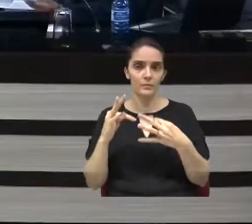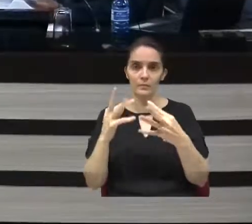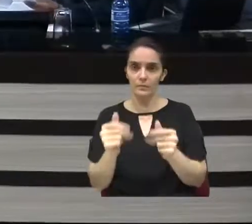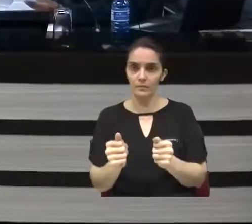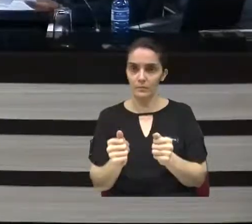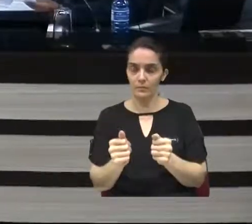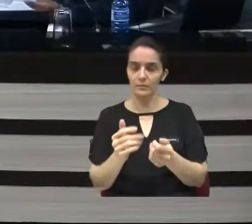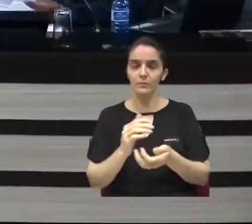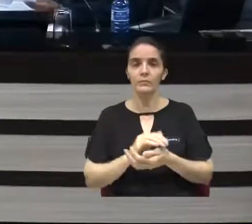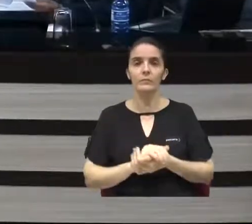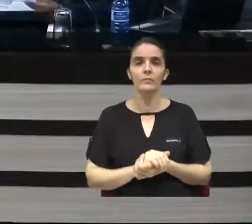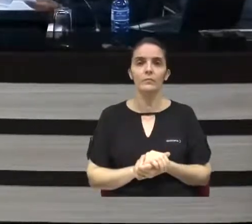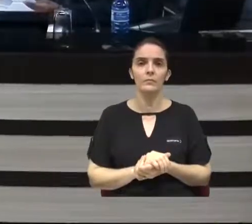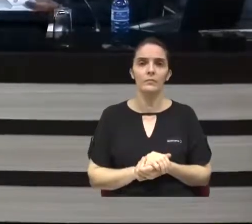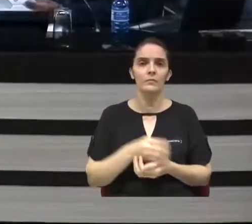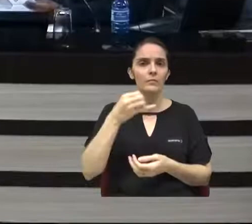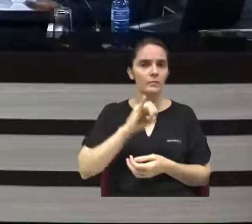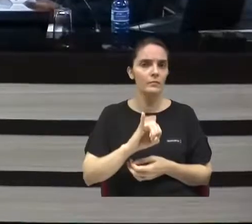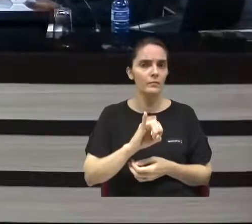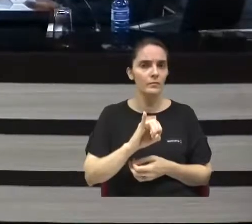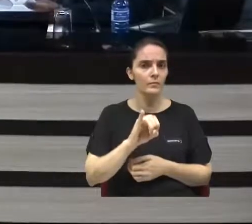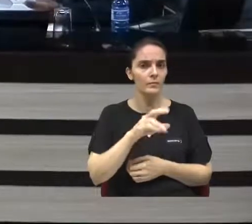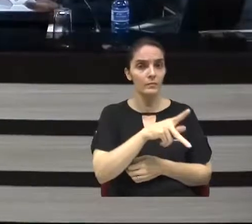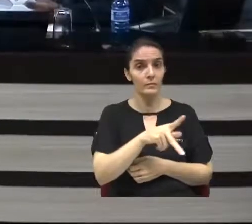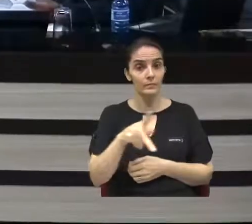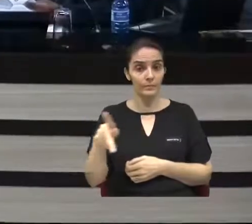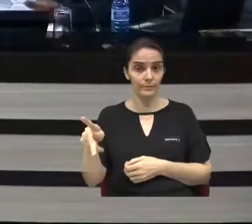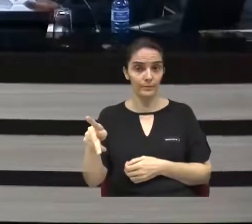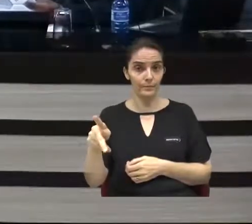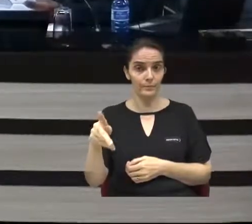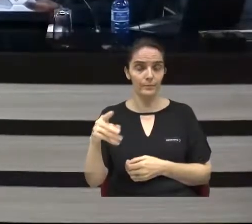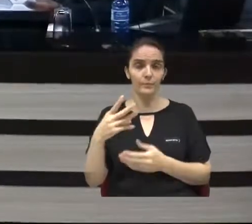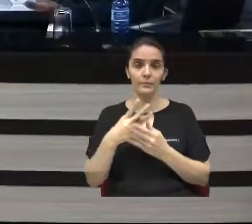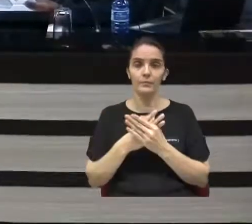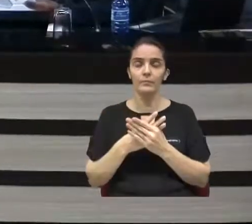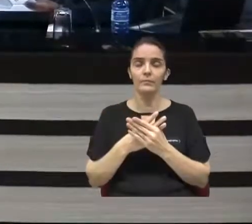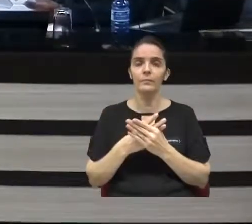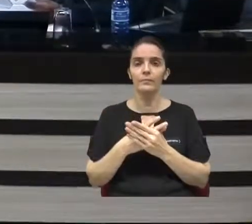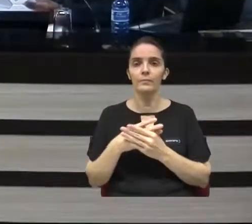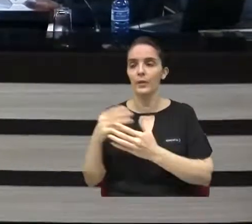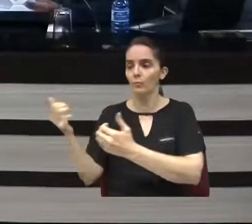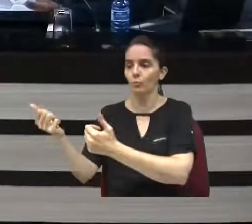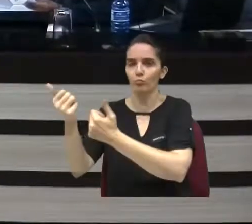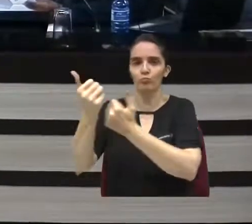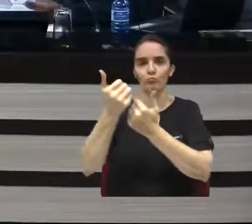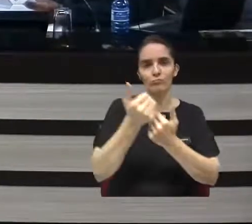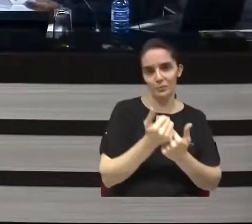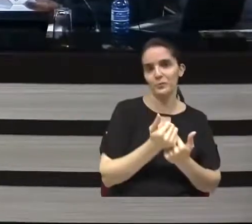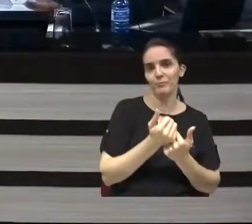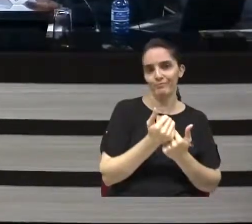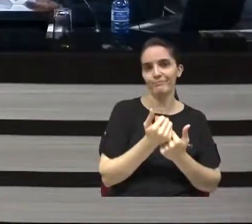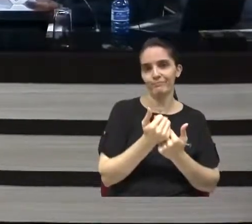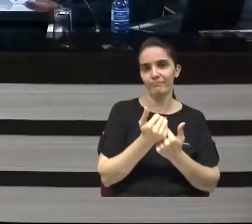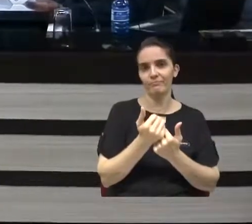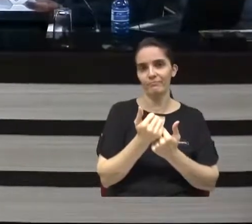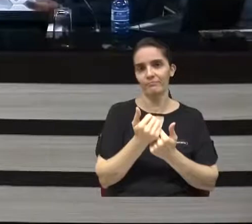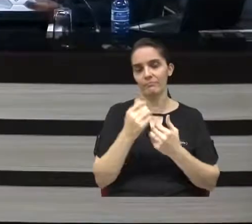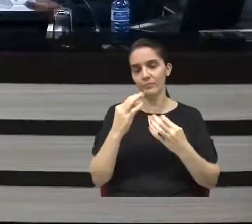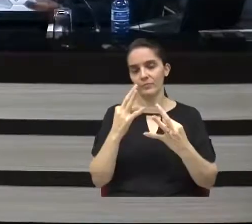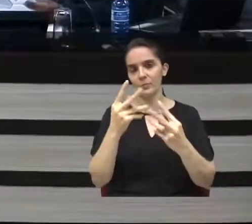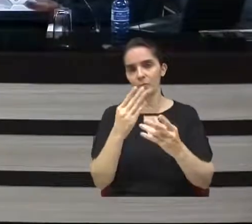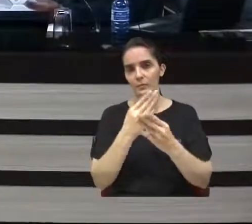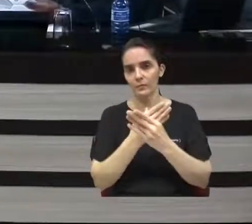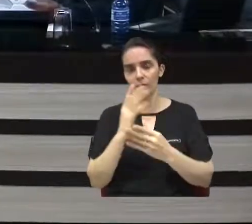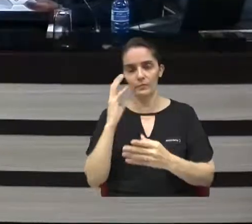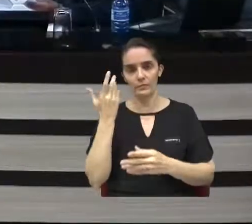acusação. Se o denunciante for o presidente da Câmara, passará a presidência ao substituto legal para os atos do processo e